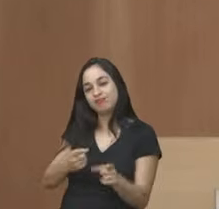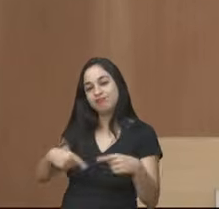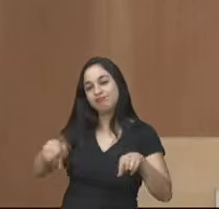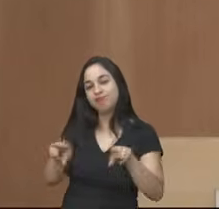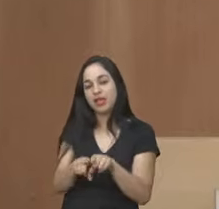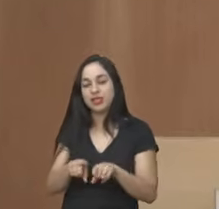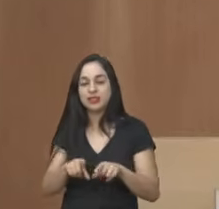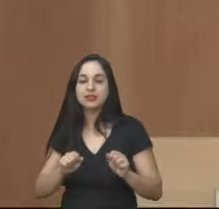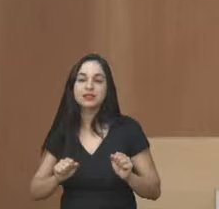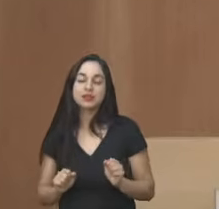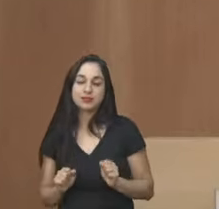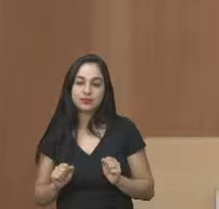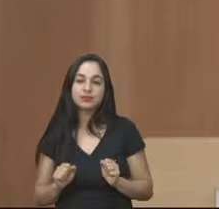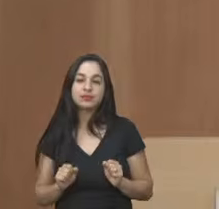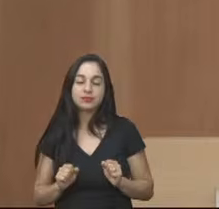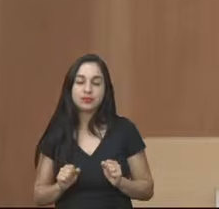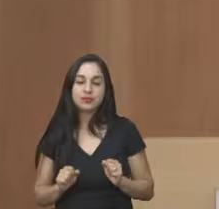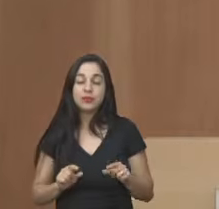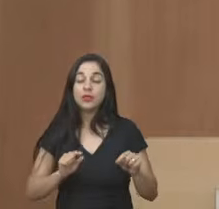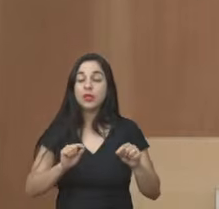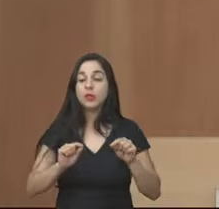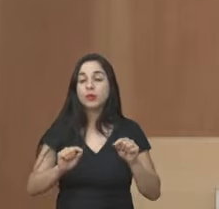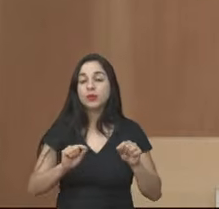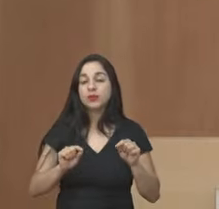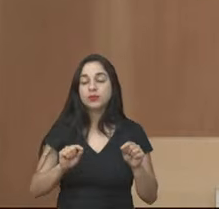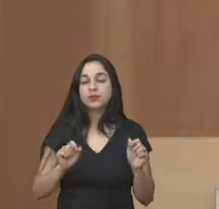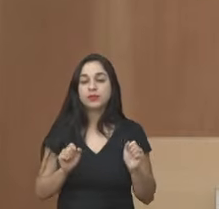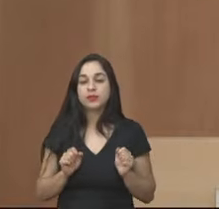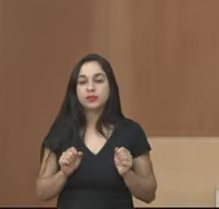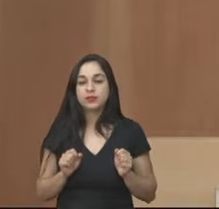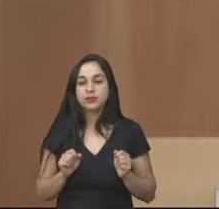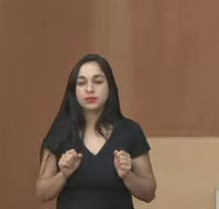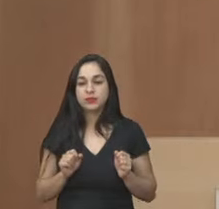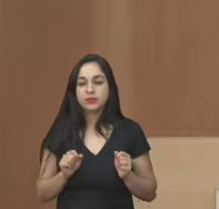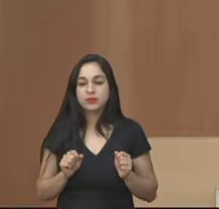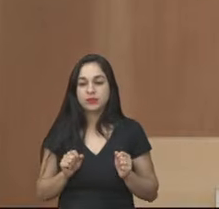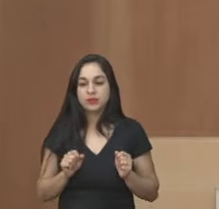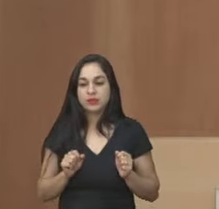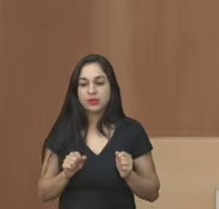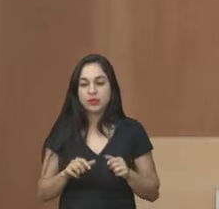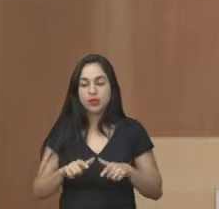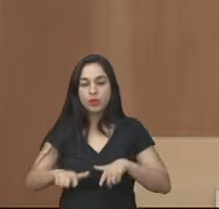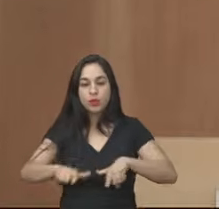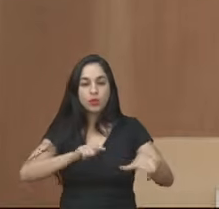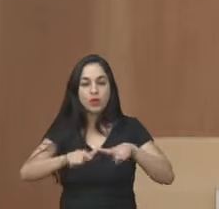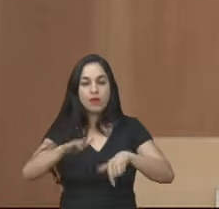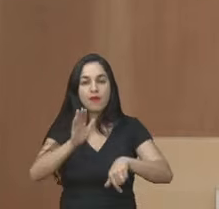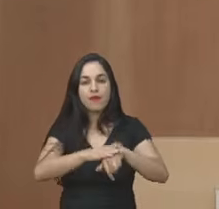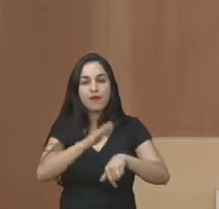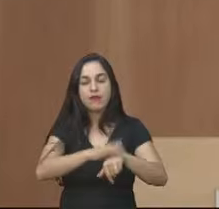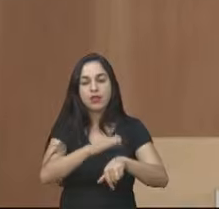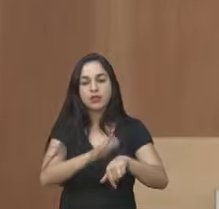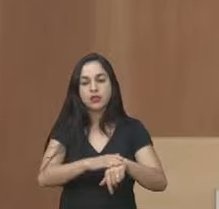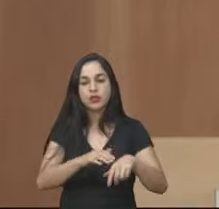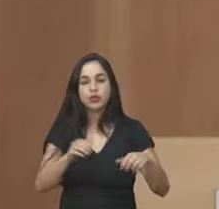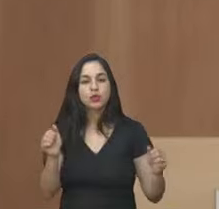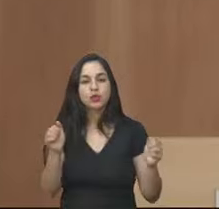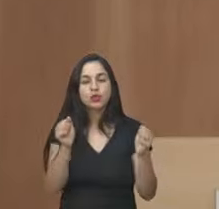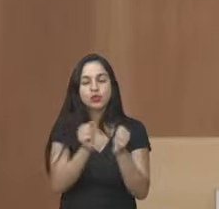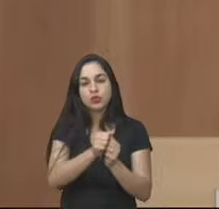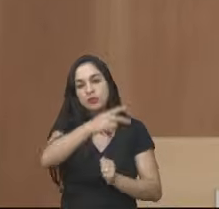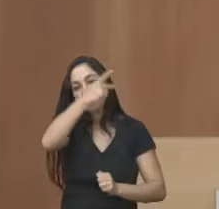legislatura, que é um trabalho de articulação que ainda está sendo feito junto